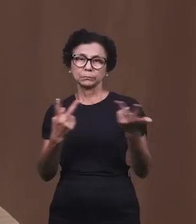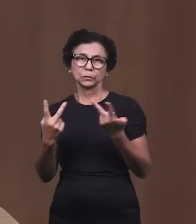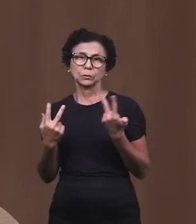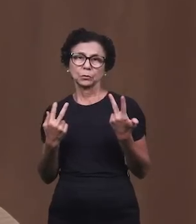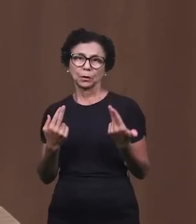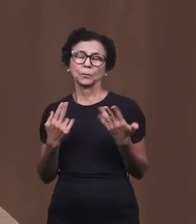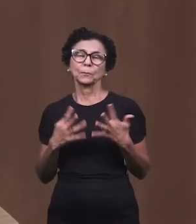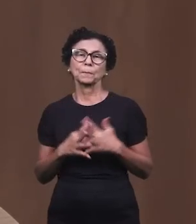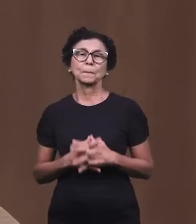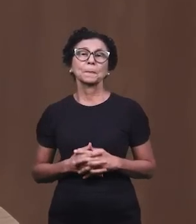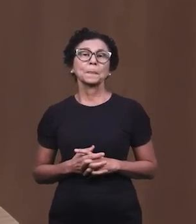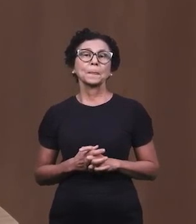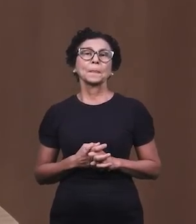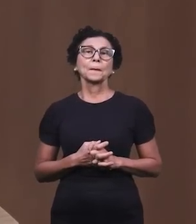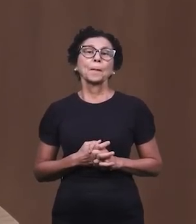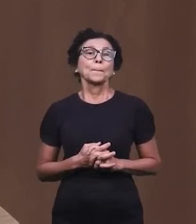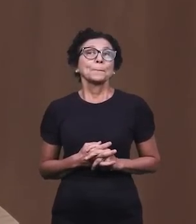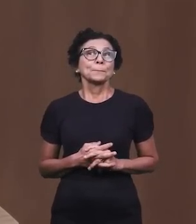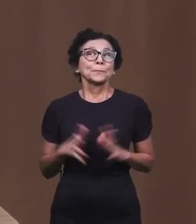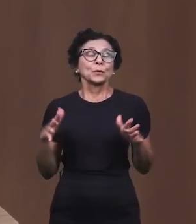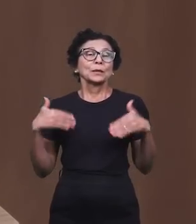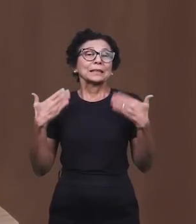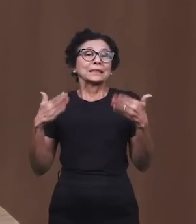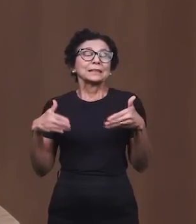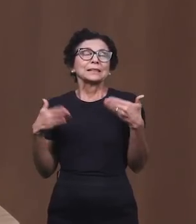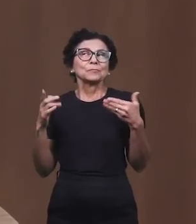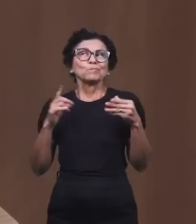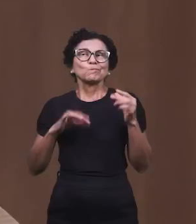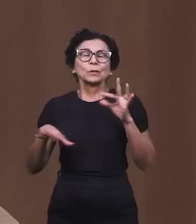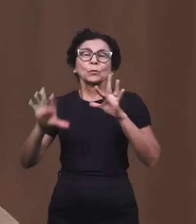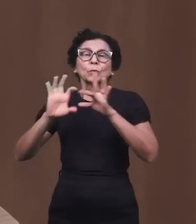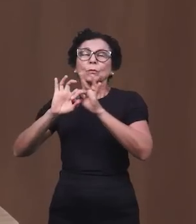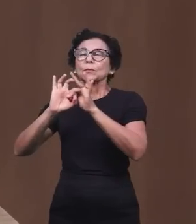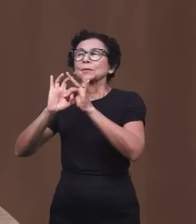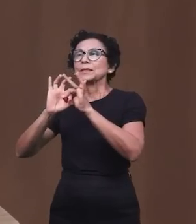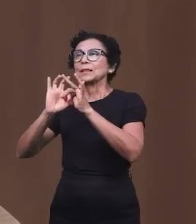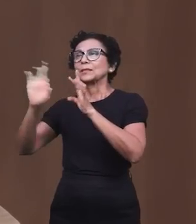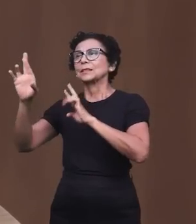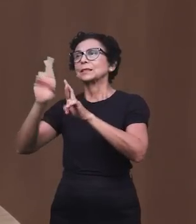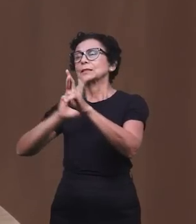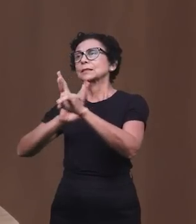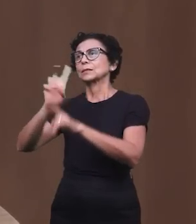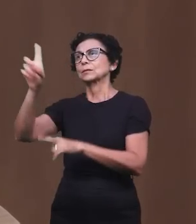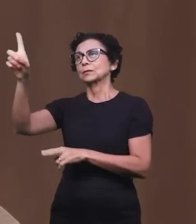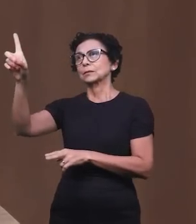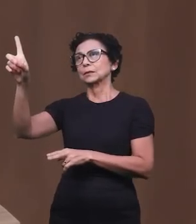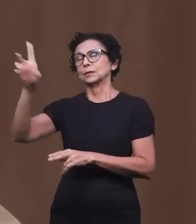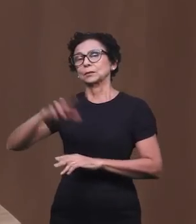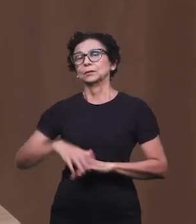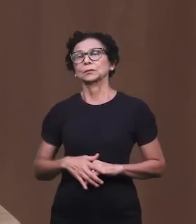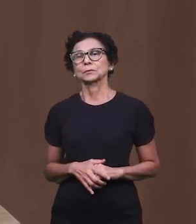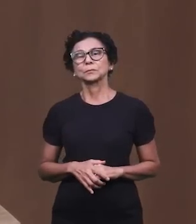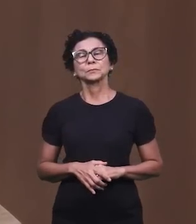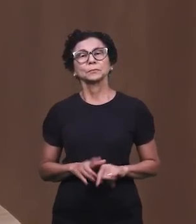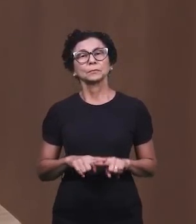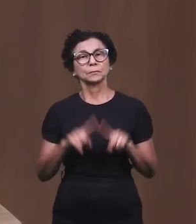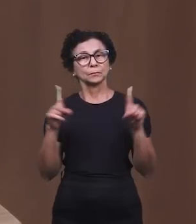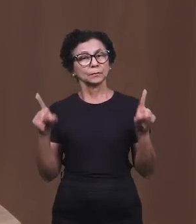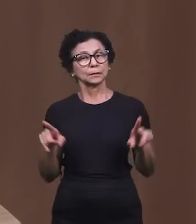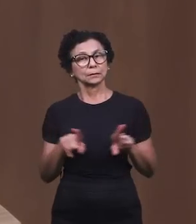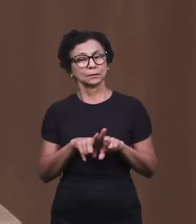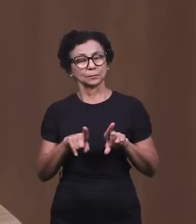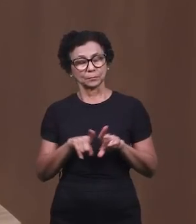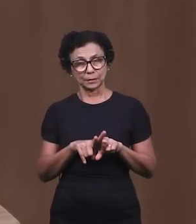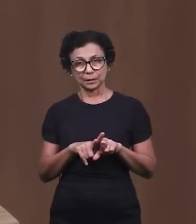alegria está ligada à sua comunhão com o Senhor, à sua relação com Deus. Mas eu queria também, Isadora,